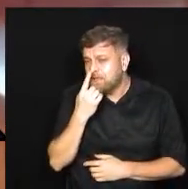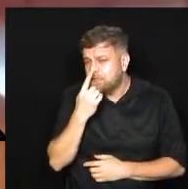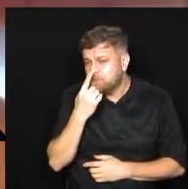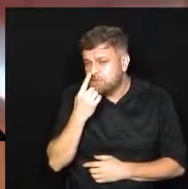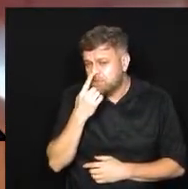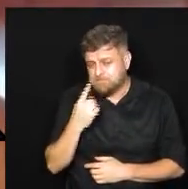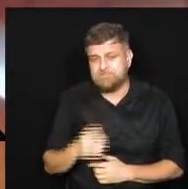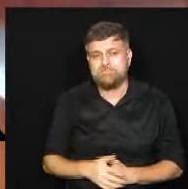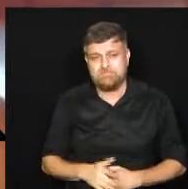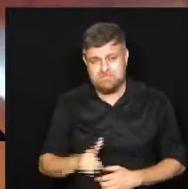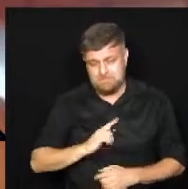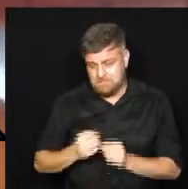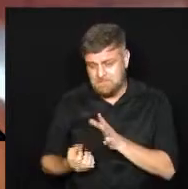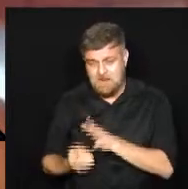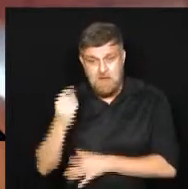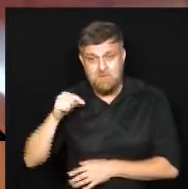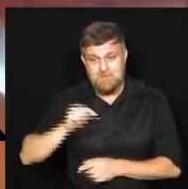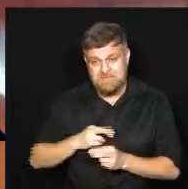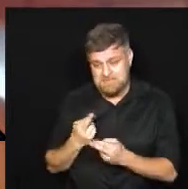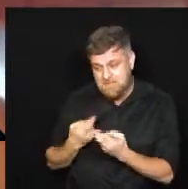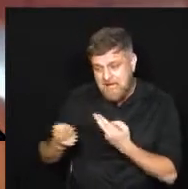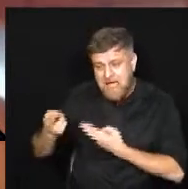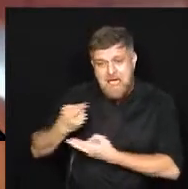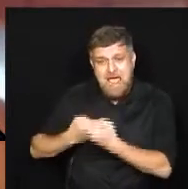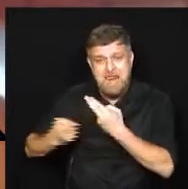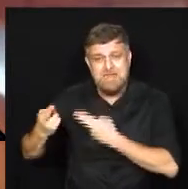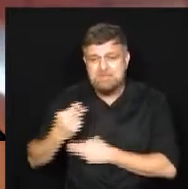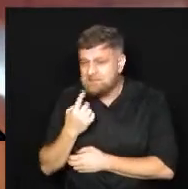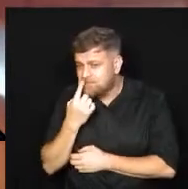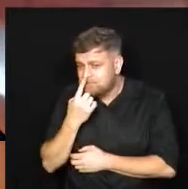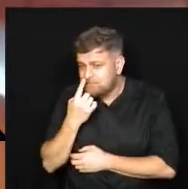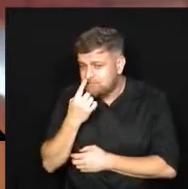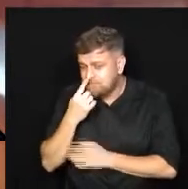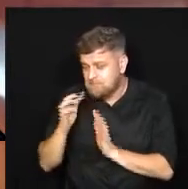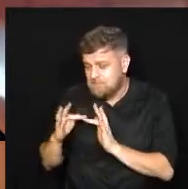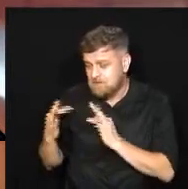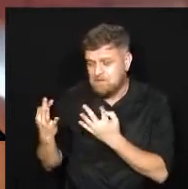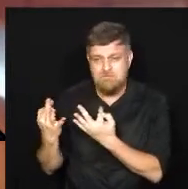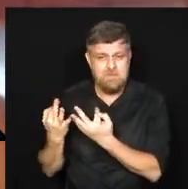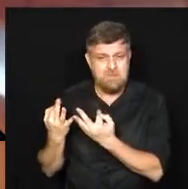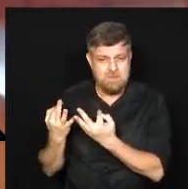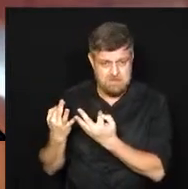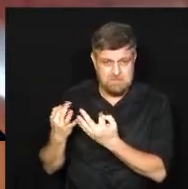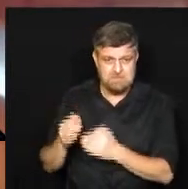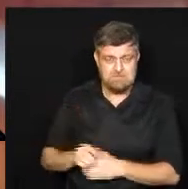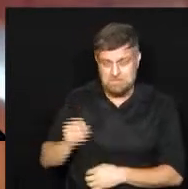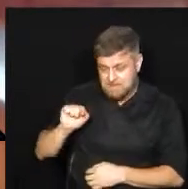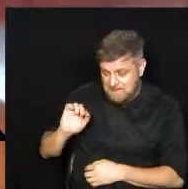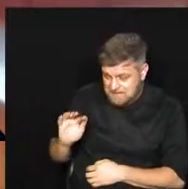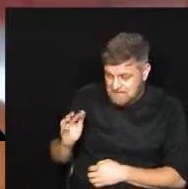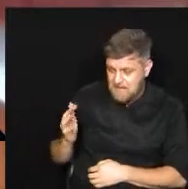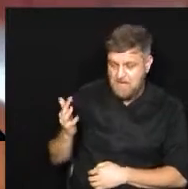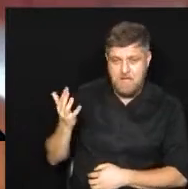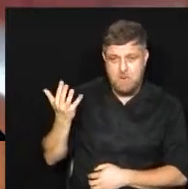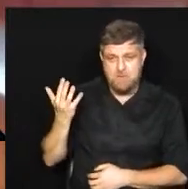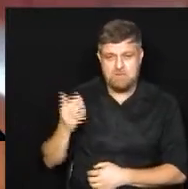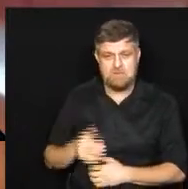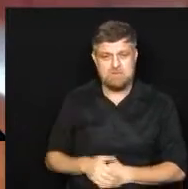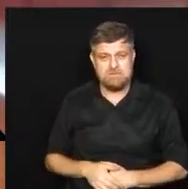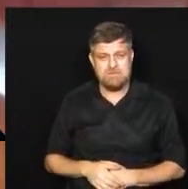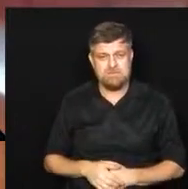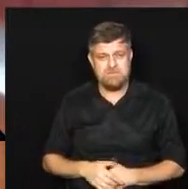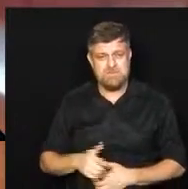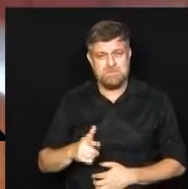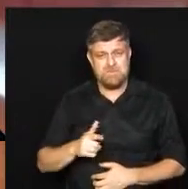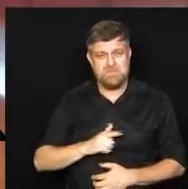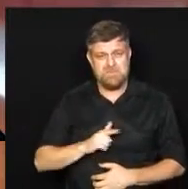violência que acontece dentro de uma relação de intimidade, de uma relação familiar, de uma relação que traz uma